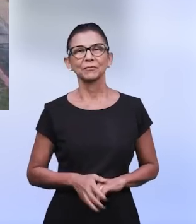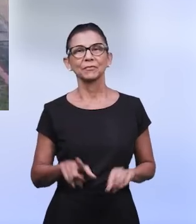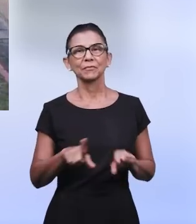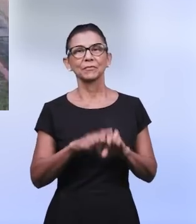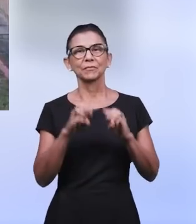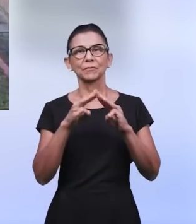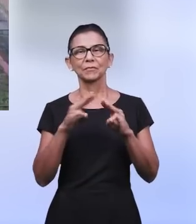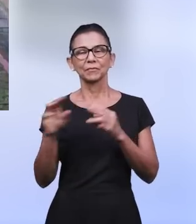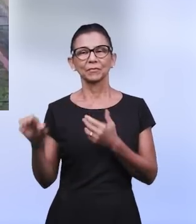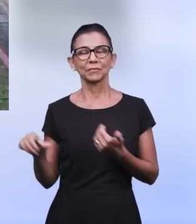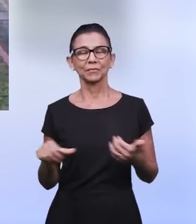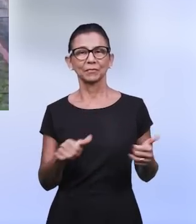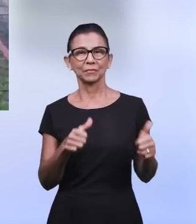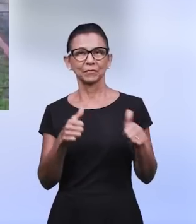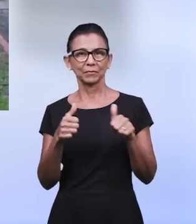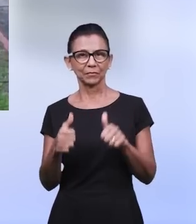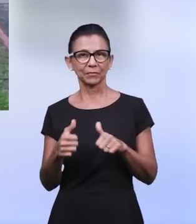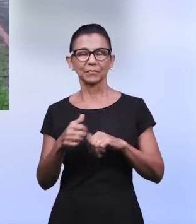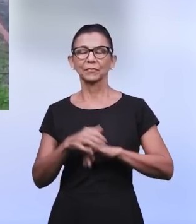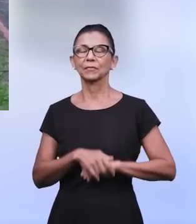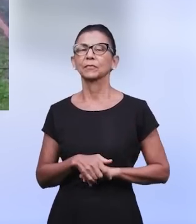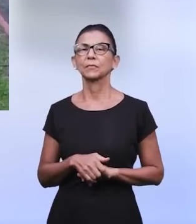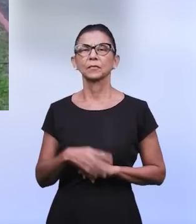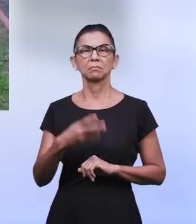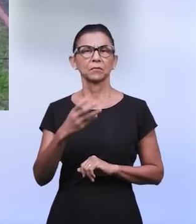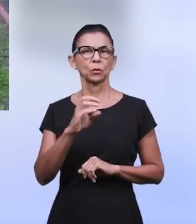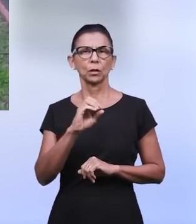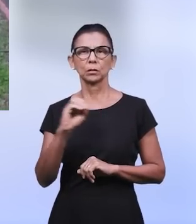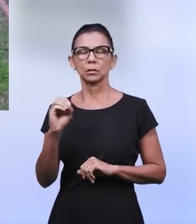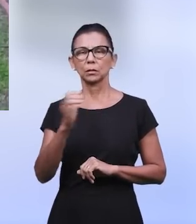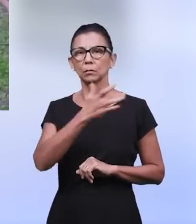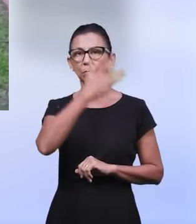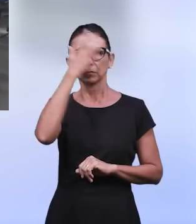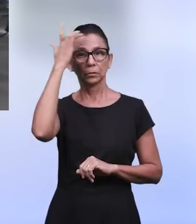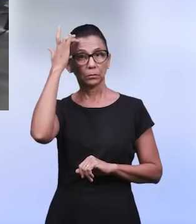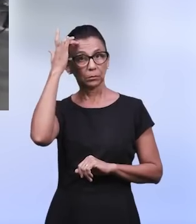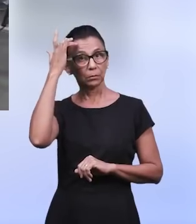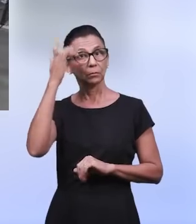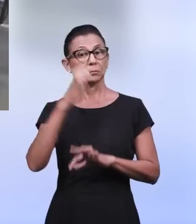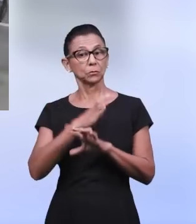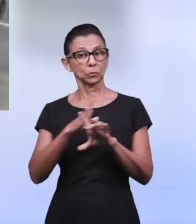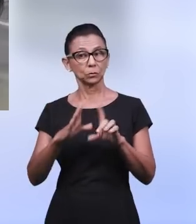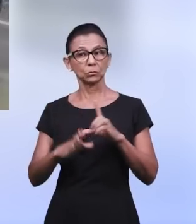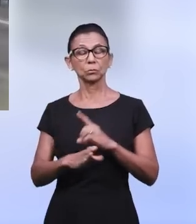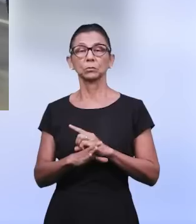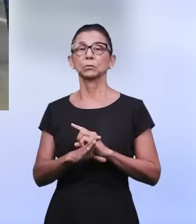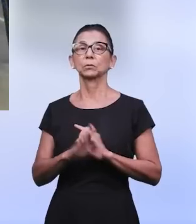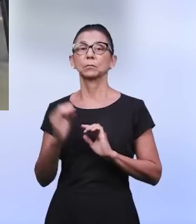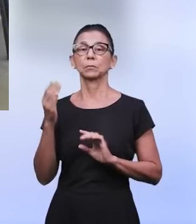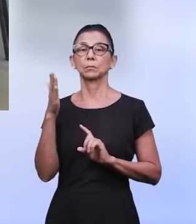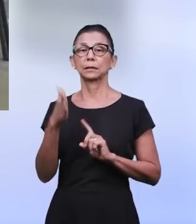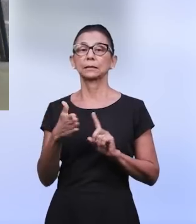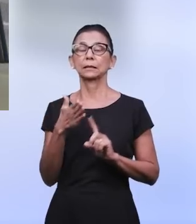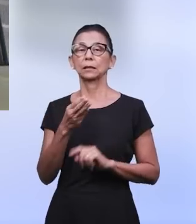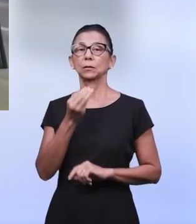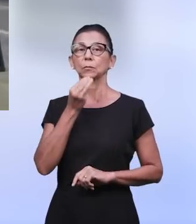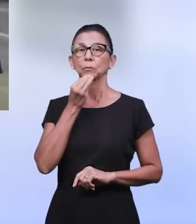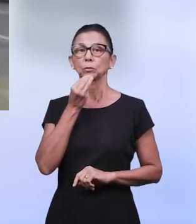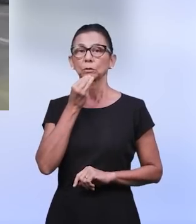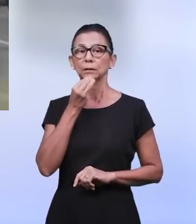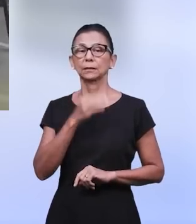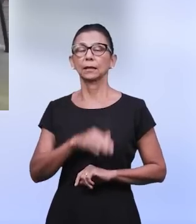nós tivemos o batismo da área Serraria, aqui de Maceió. Cerca de 400 pessoas participaram do culto, cuja mensagem foi sobre